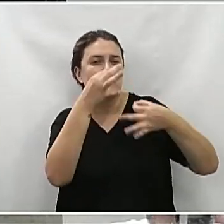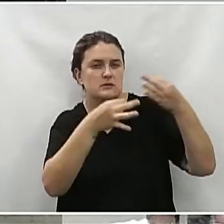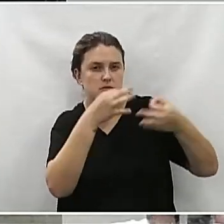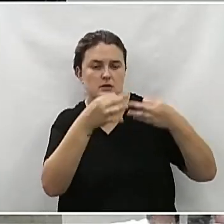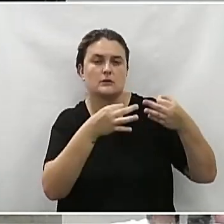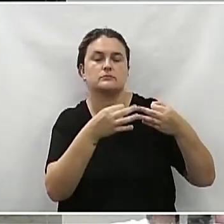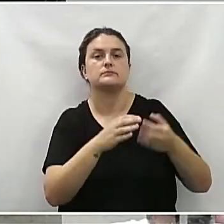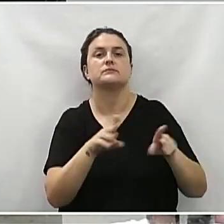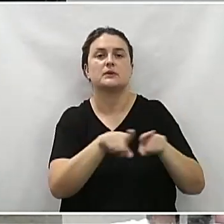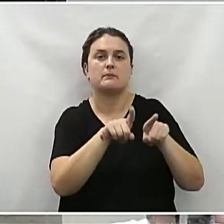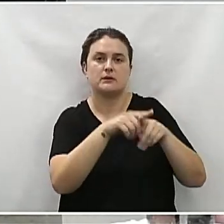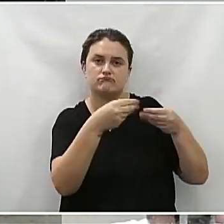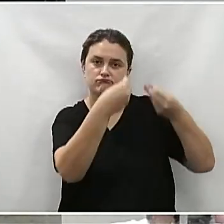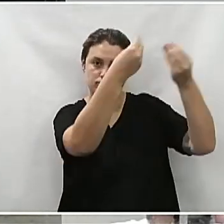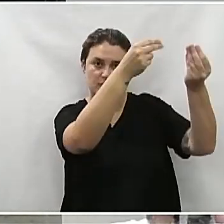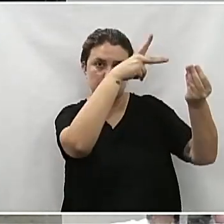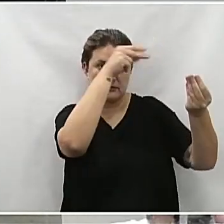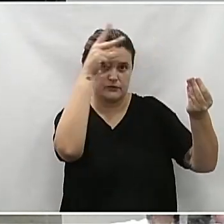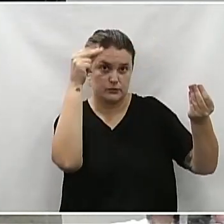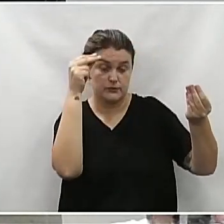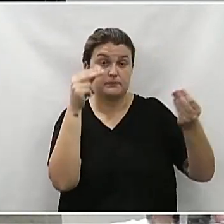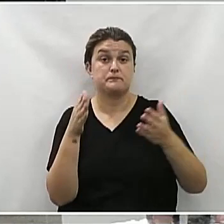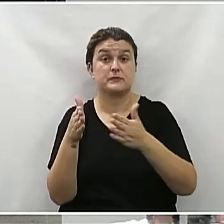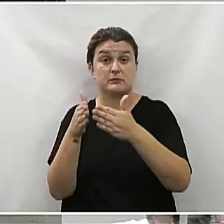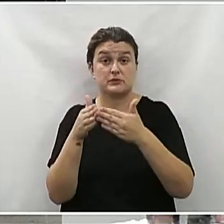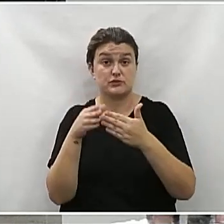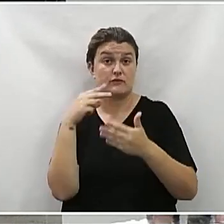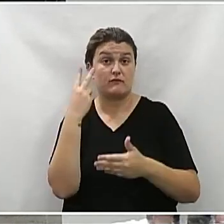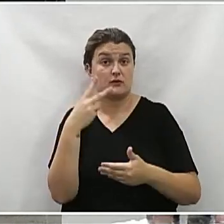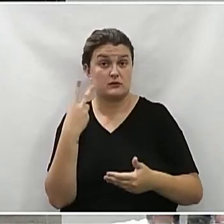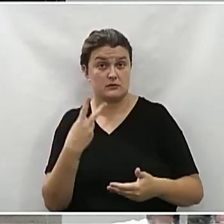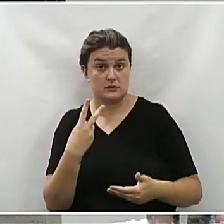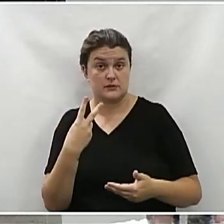órgãos competentes. Solicito ao vereador